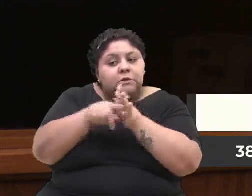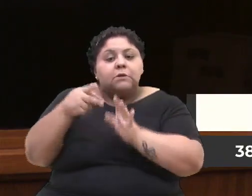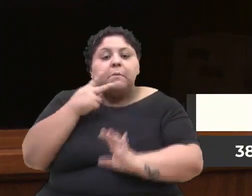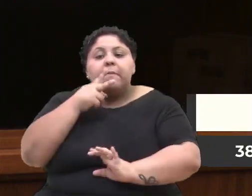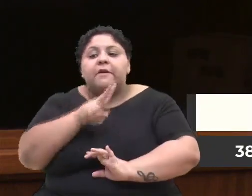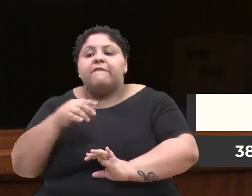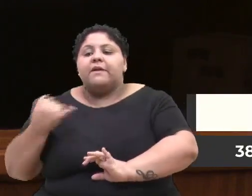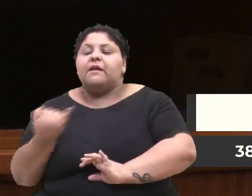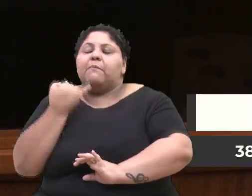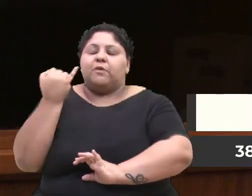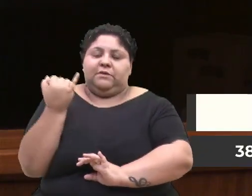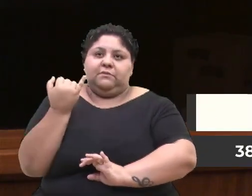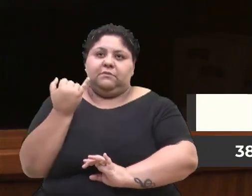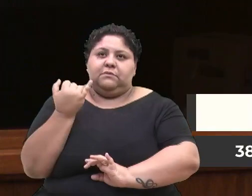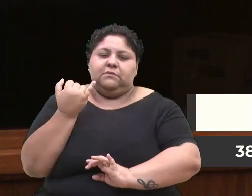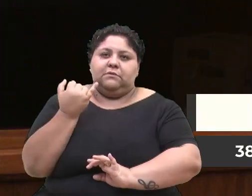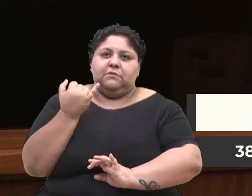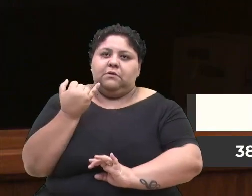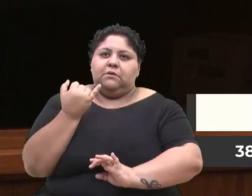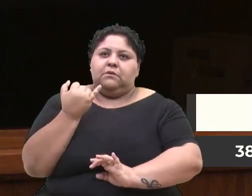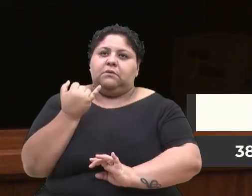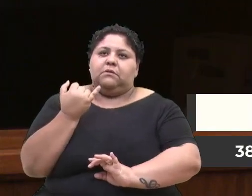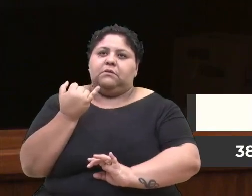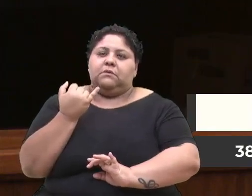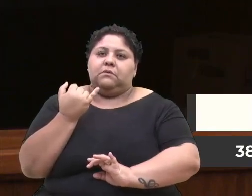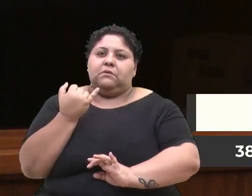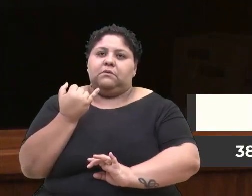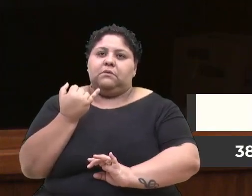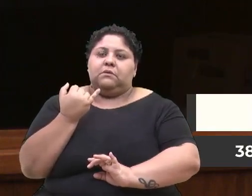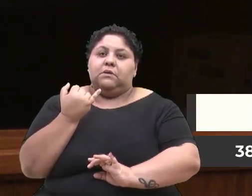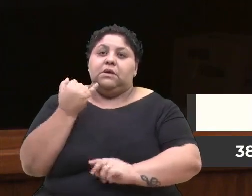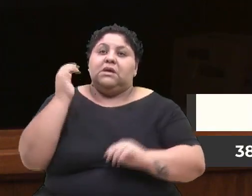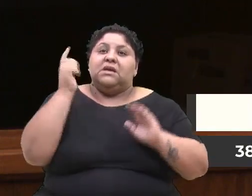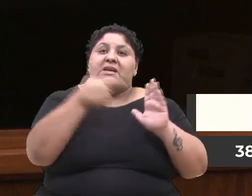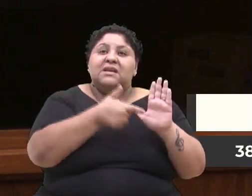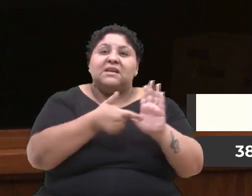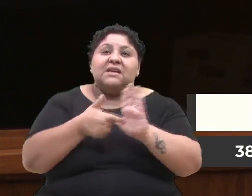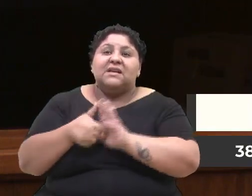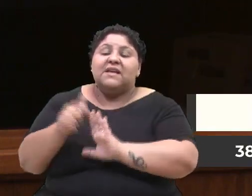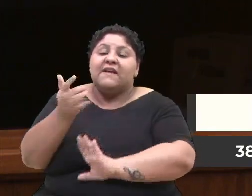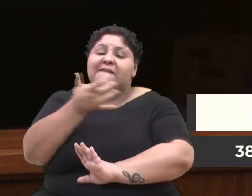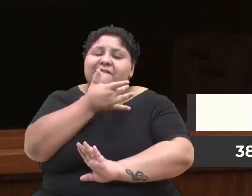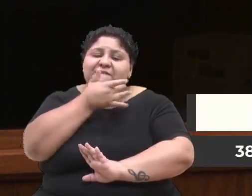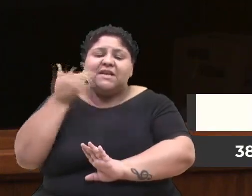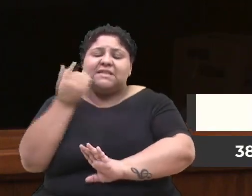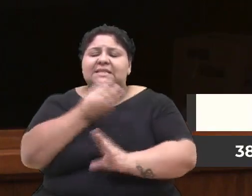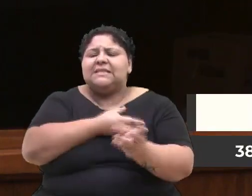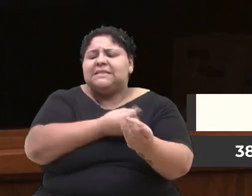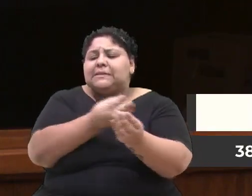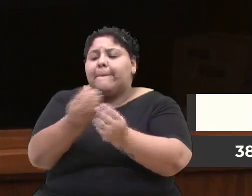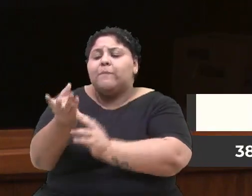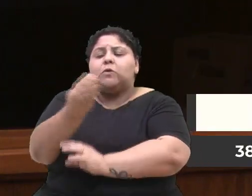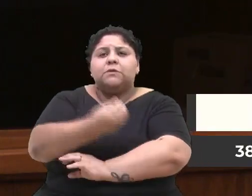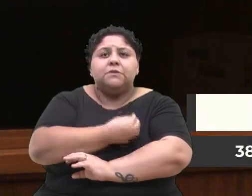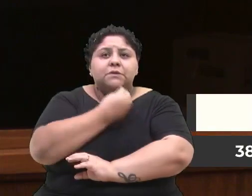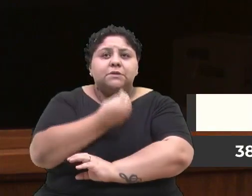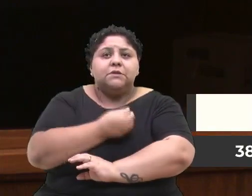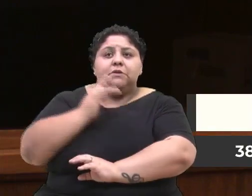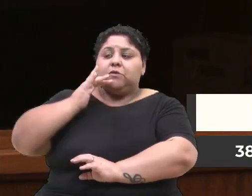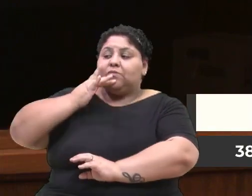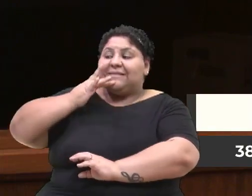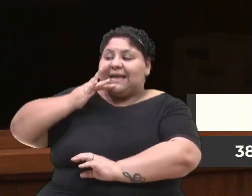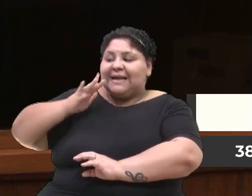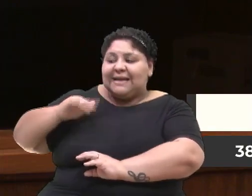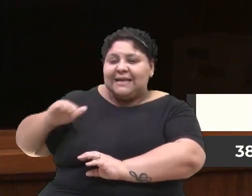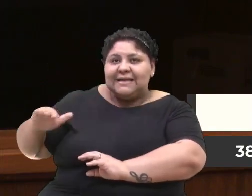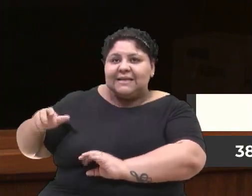importância disso. Ele prevê e facilita muito a vida da criança